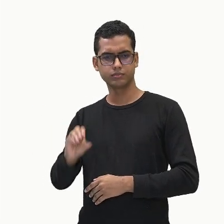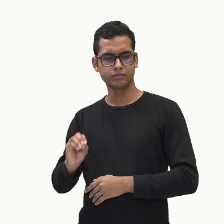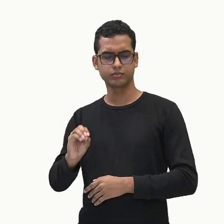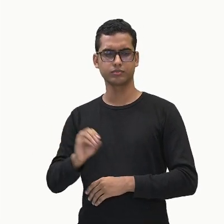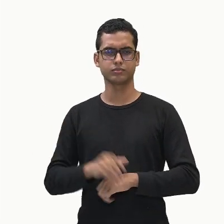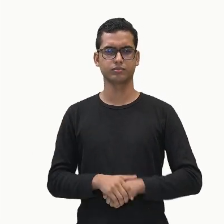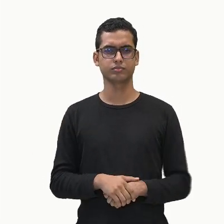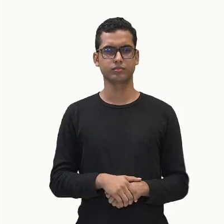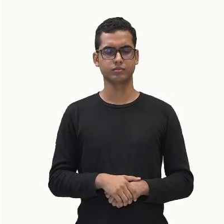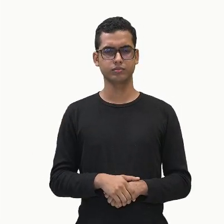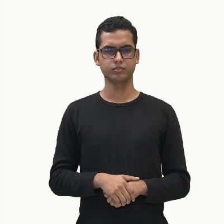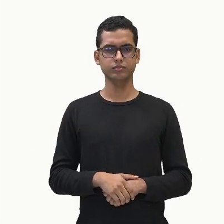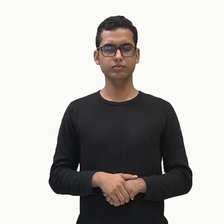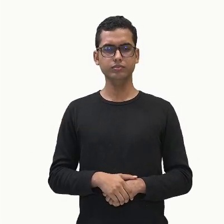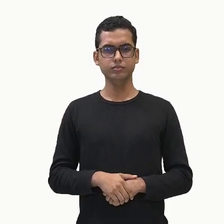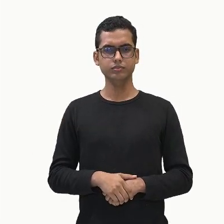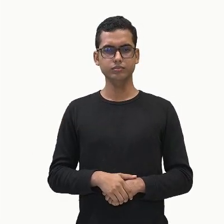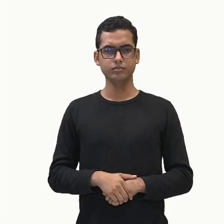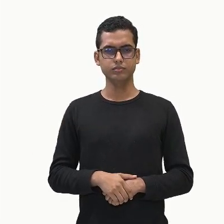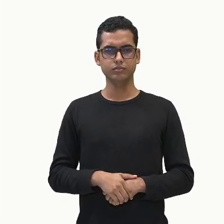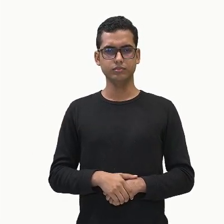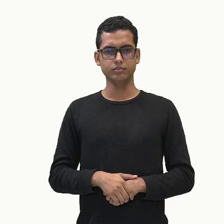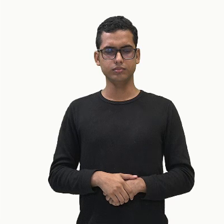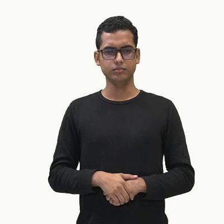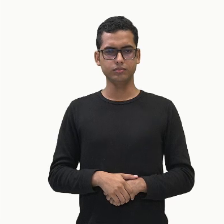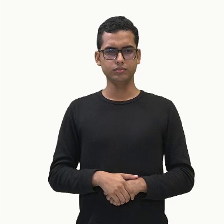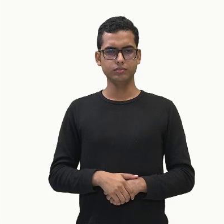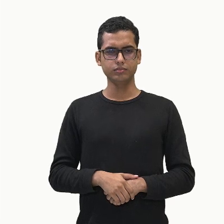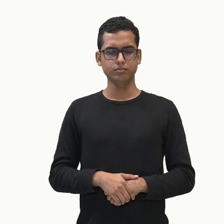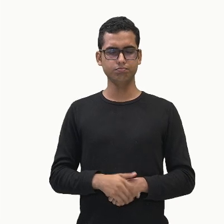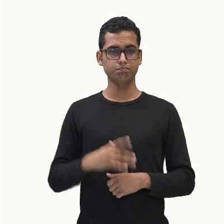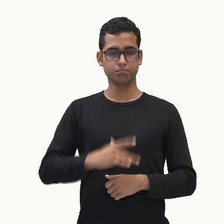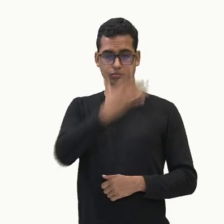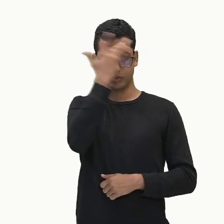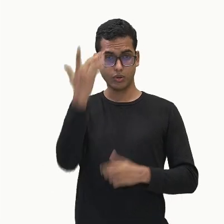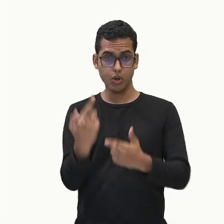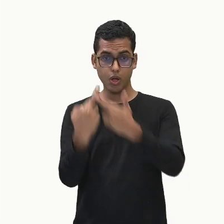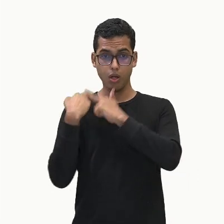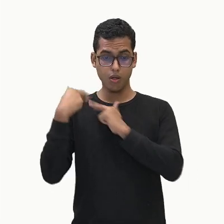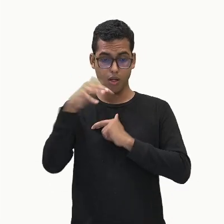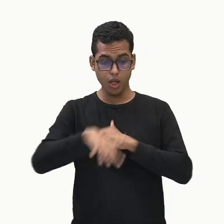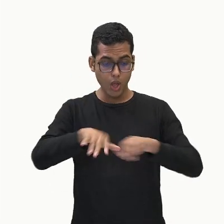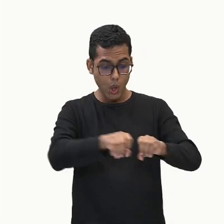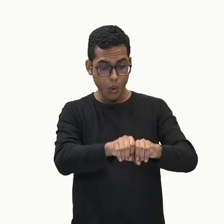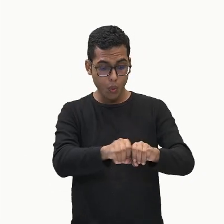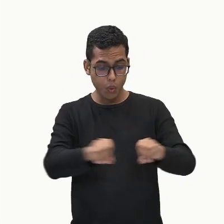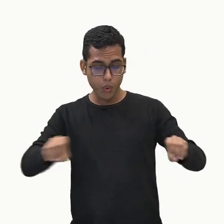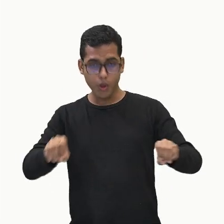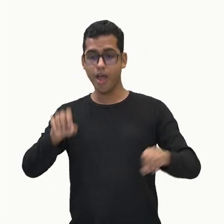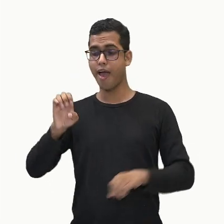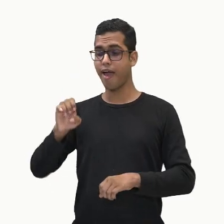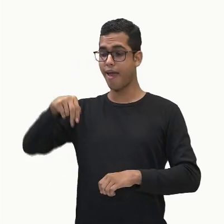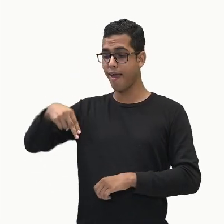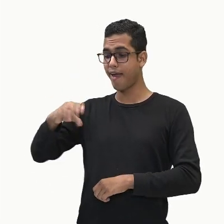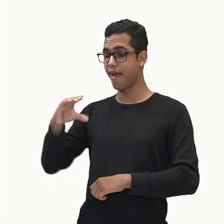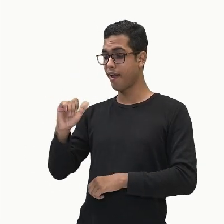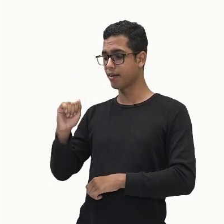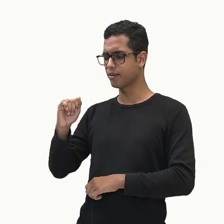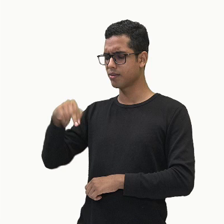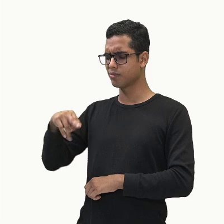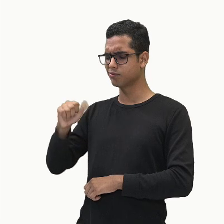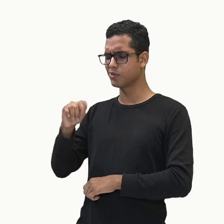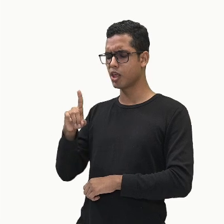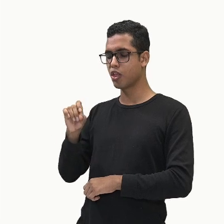de água potável. Então, a pessoa, o encanador que vai trabalhar ali na parte